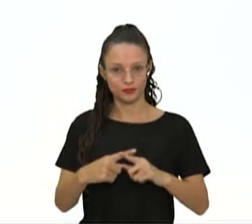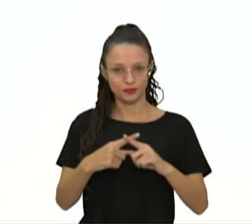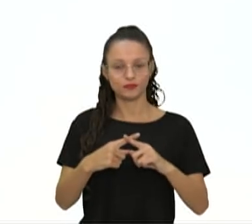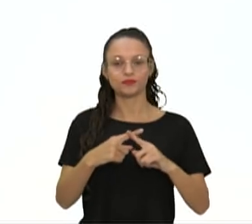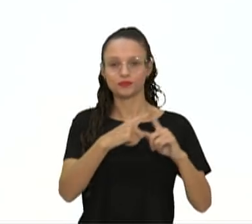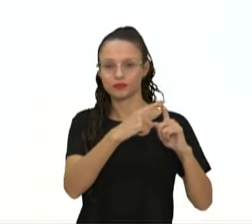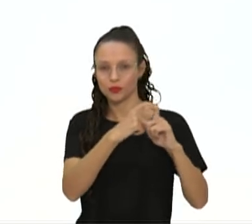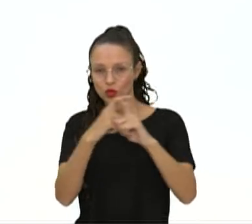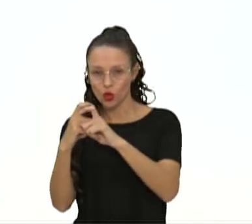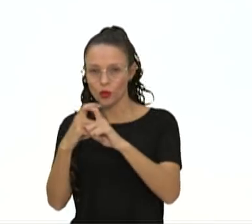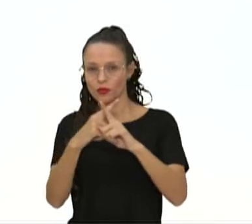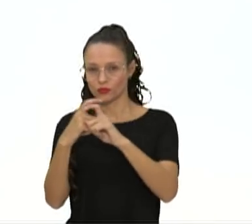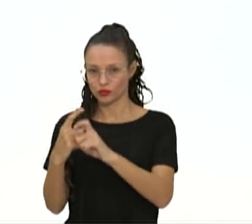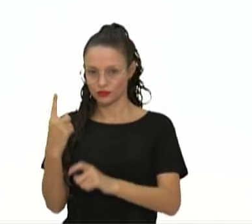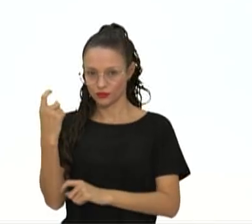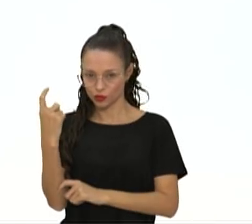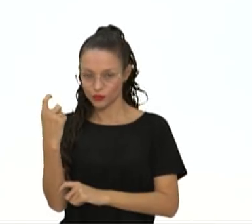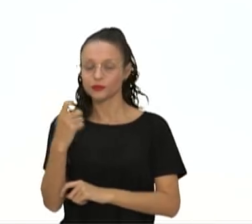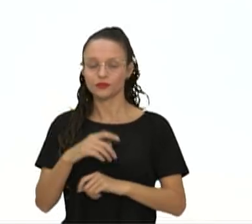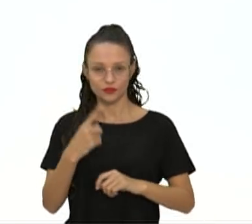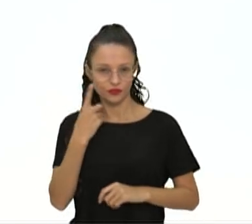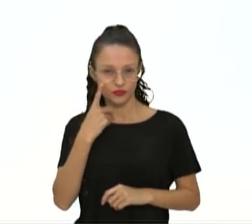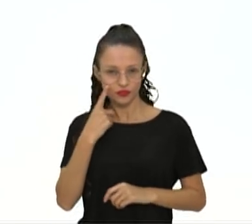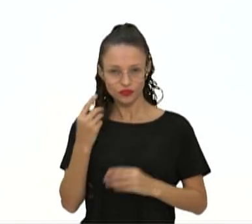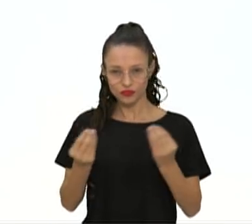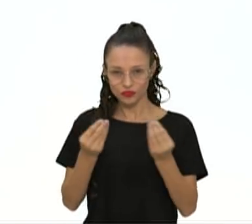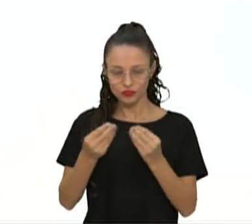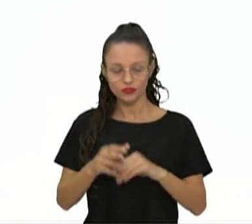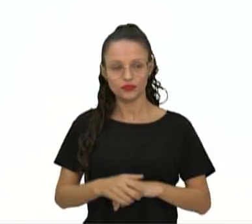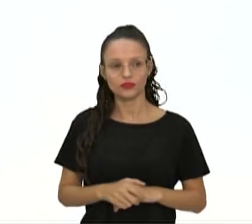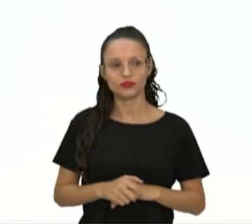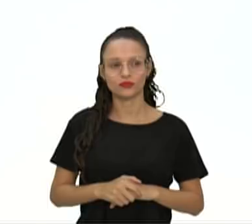por monômio por monômio, e ver o que a gente consegue.